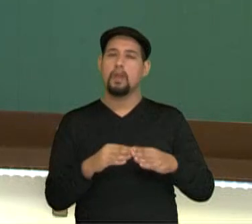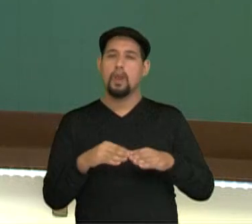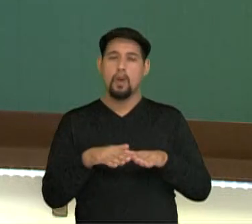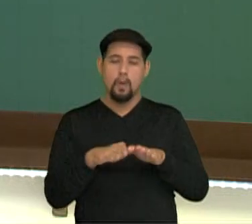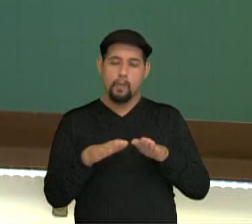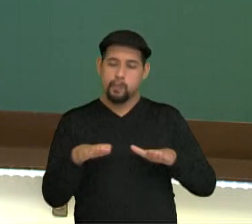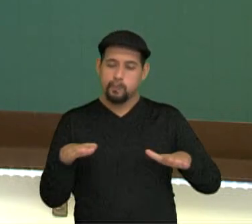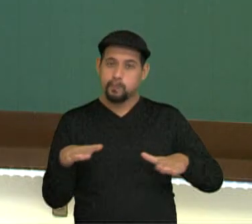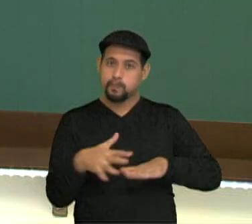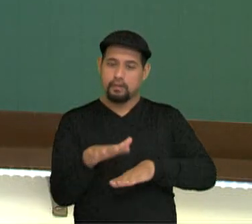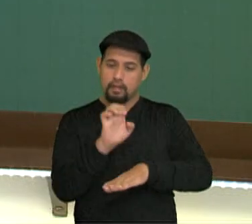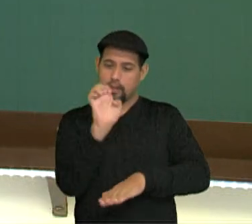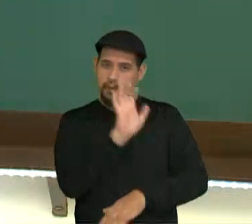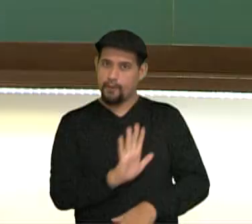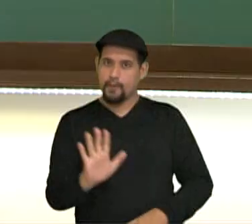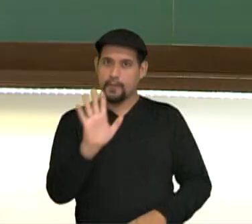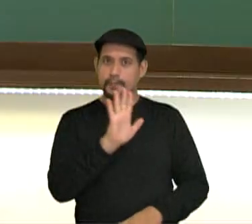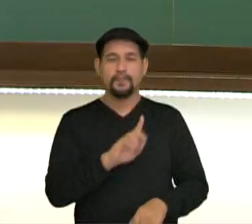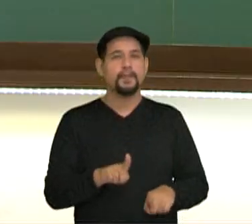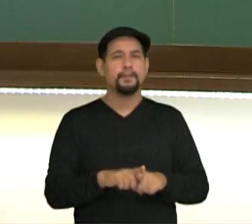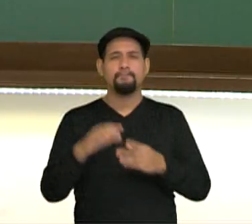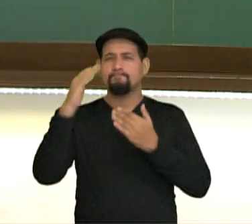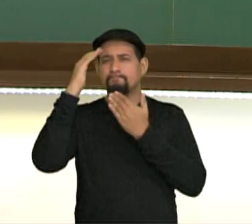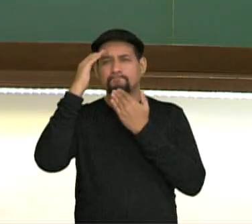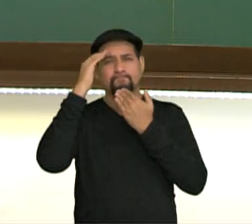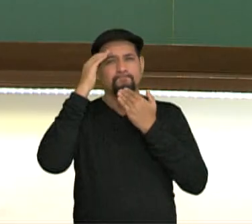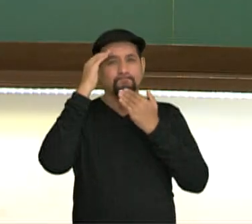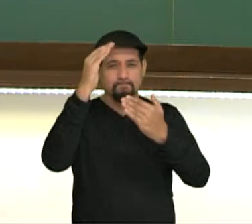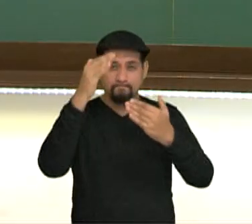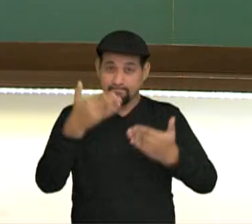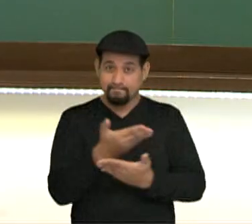continente europeu também. Quero agradecer muito a